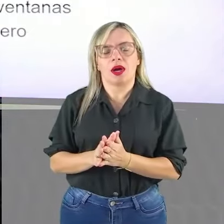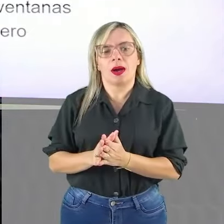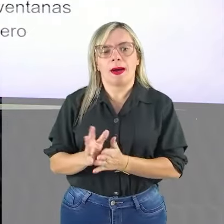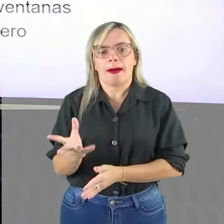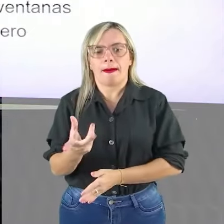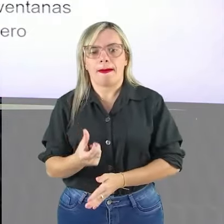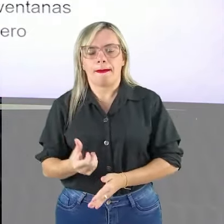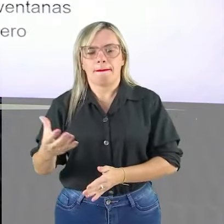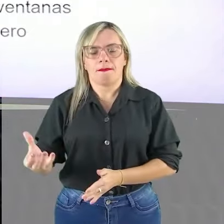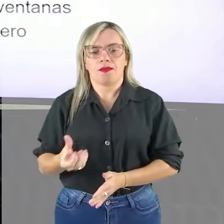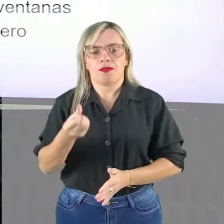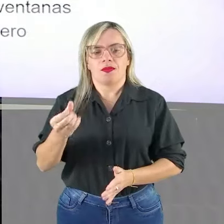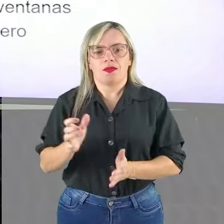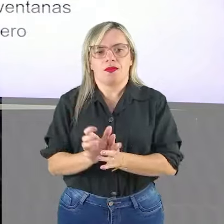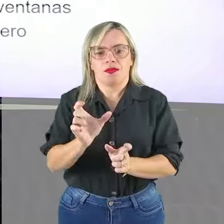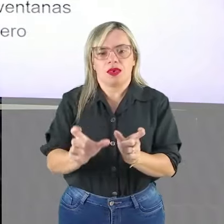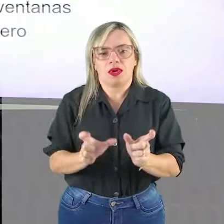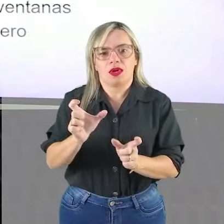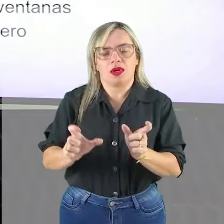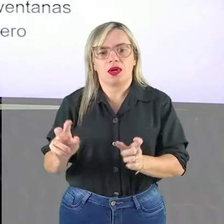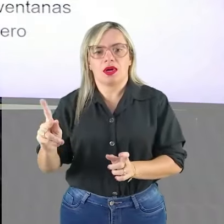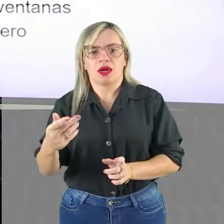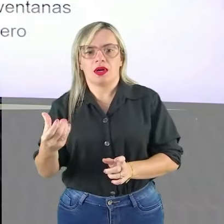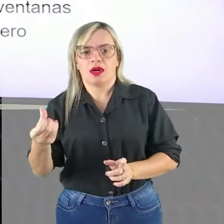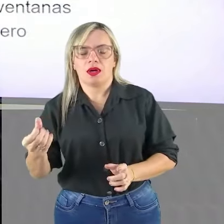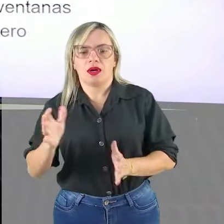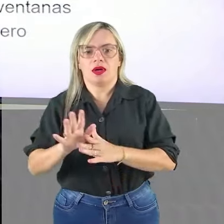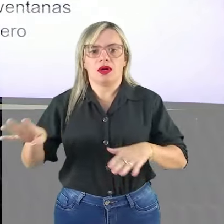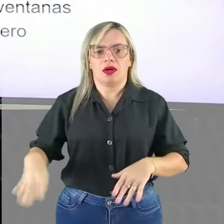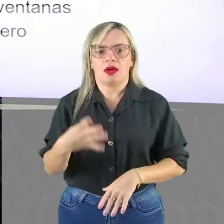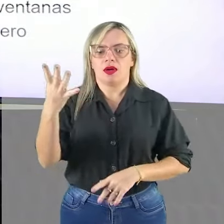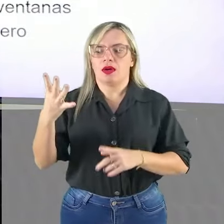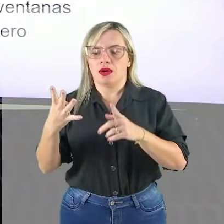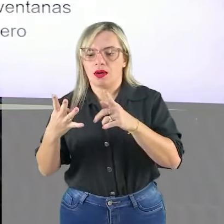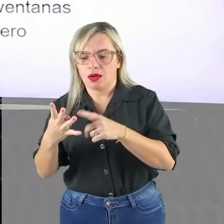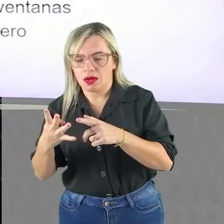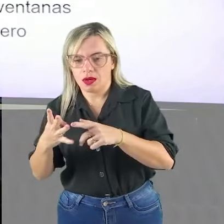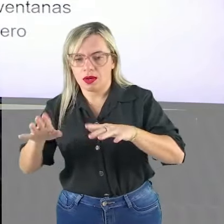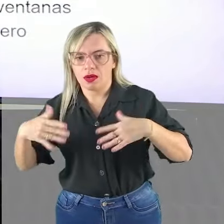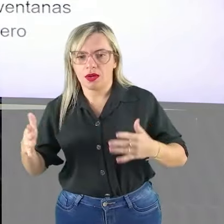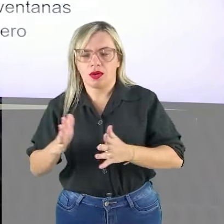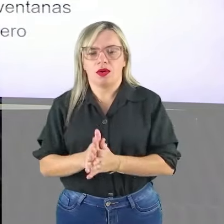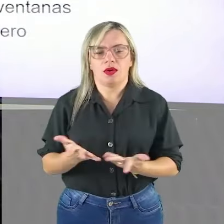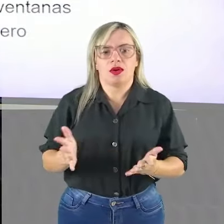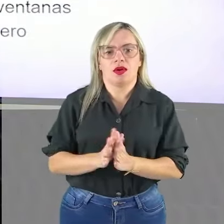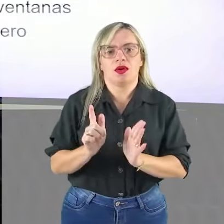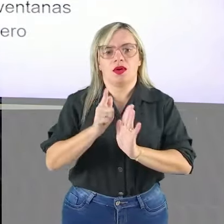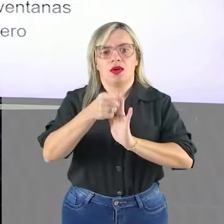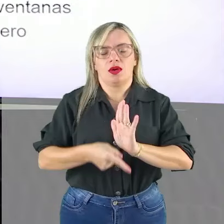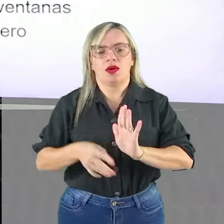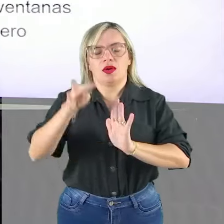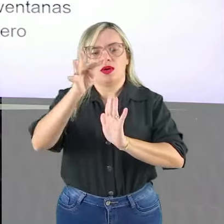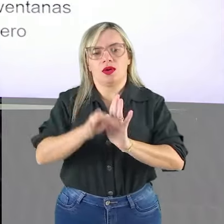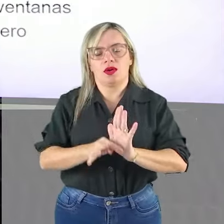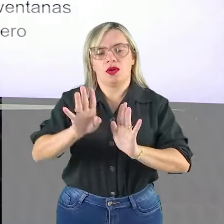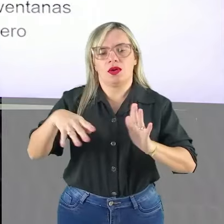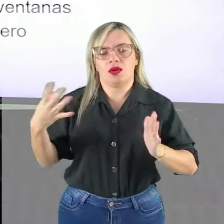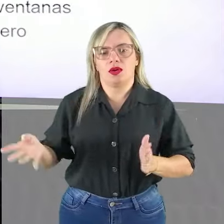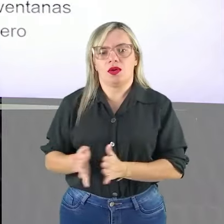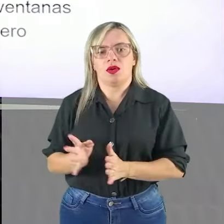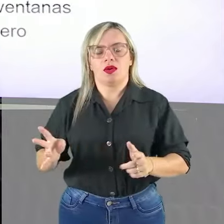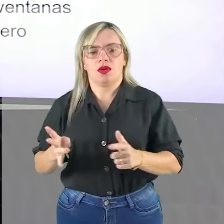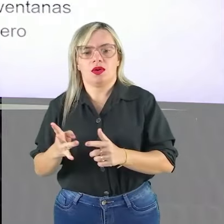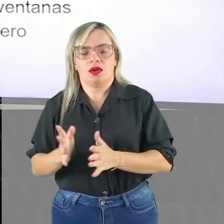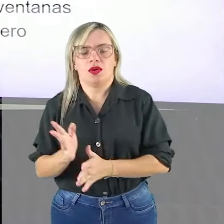habilidade seis ou h6 questões que envolvam que envolvem aí ah os gêneros textuais não é isso e